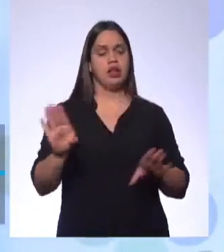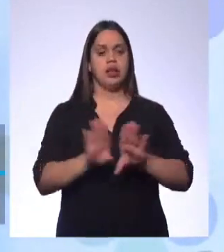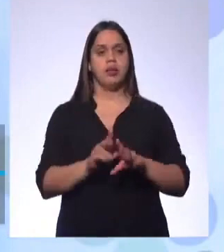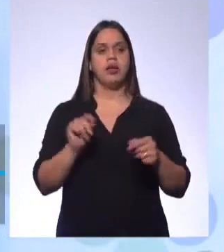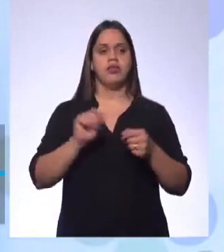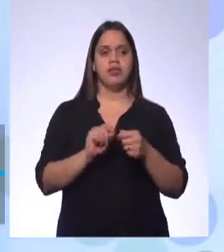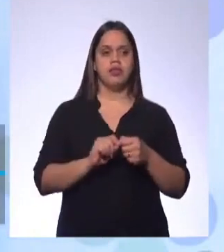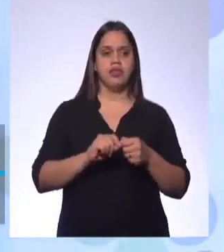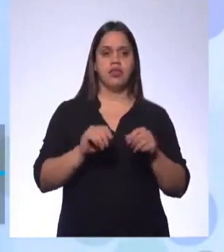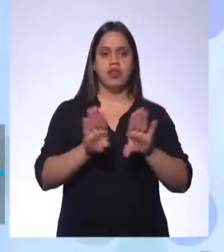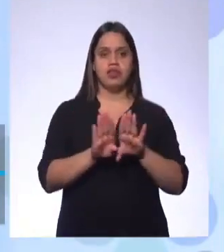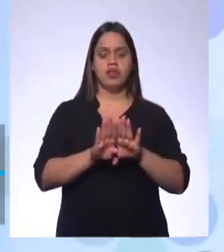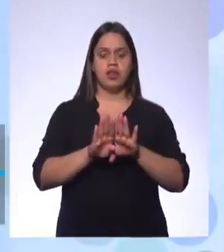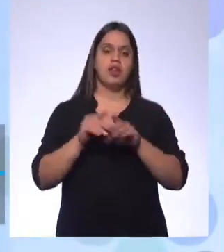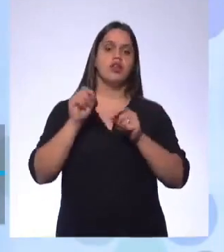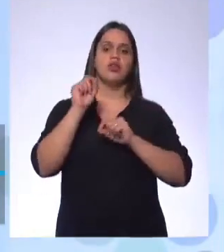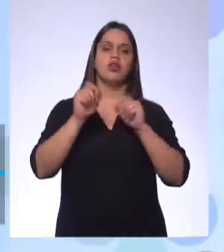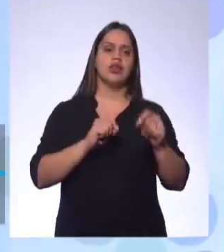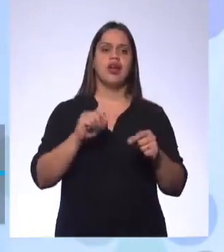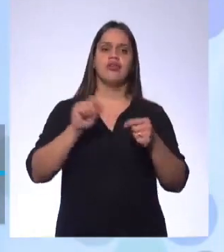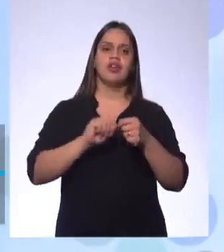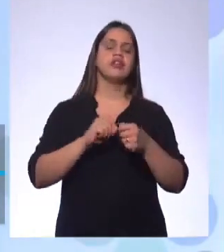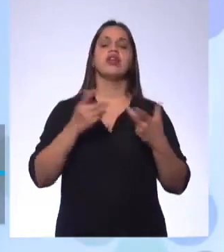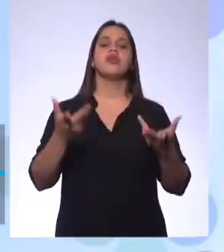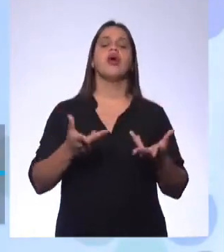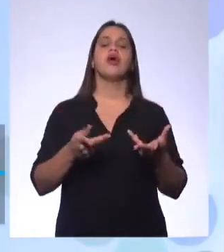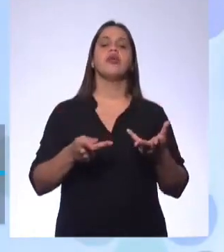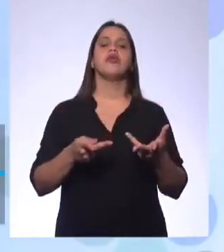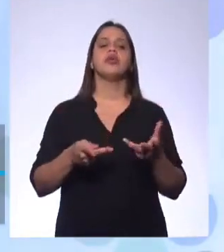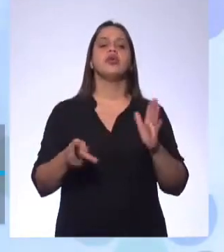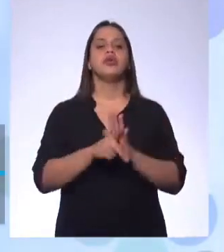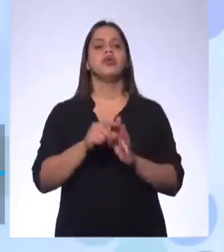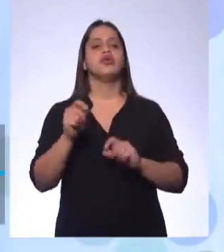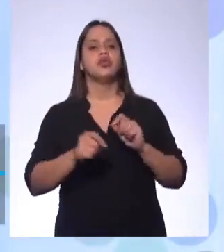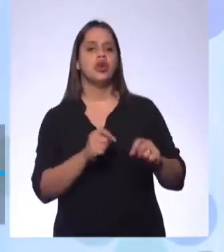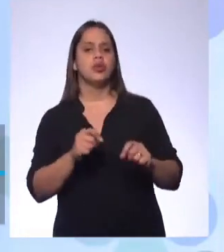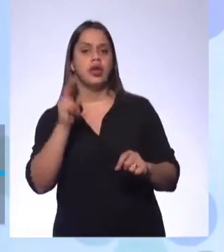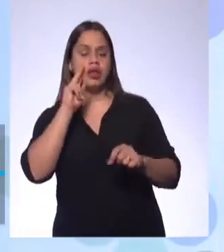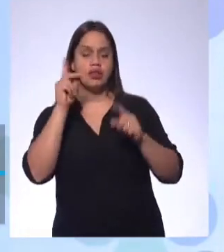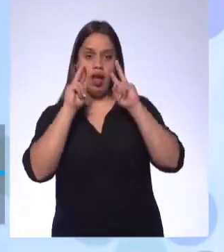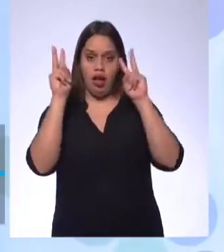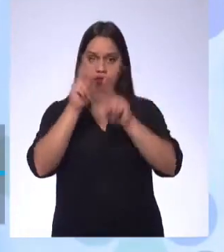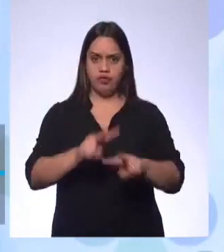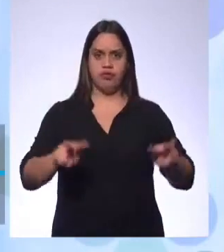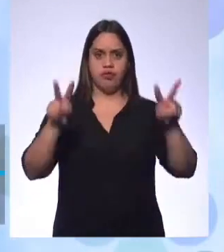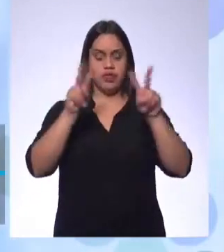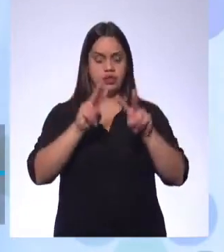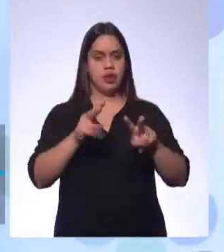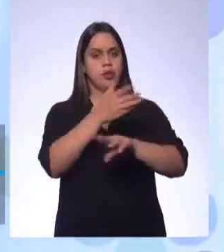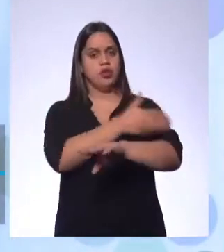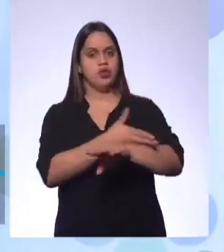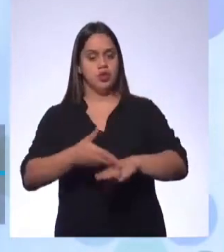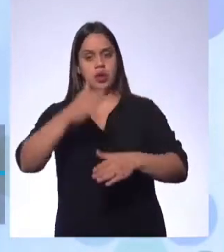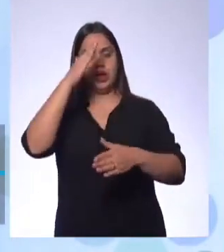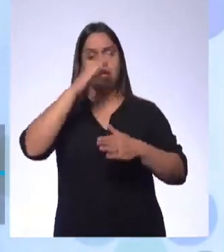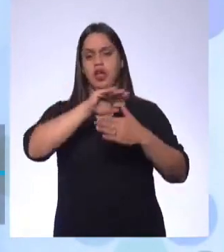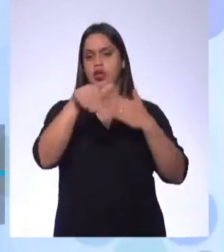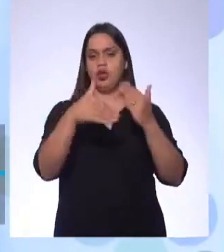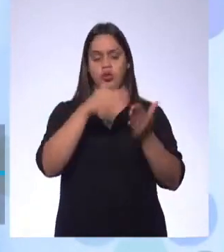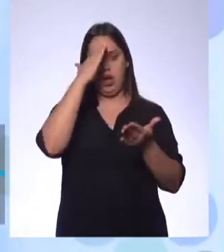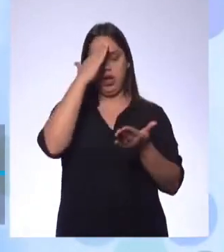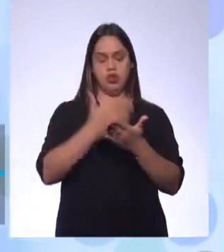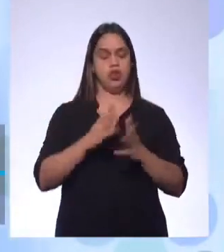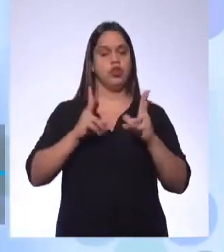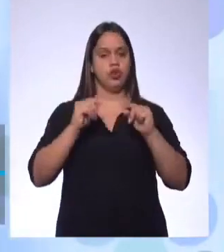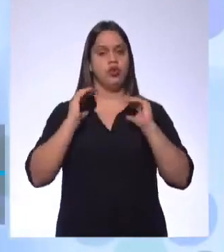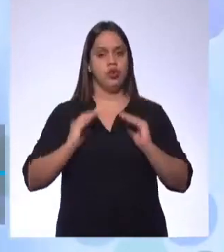construindo esses óculos, que são os óculos construídos pelos hábitos, pelas crenças e pelos comportamentos da nossa